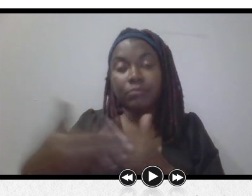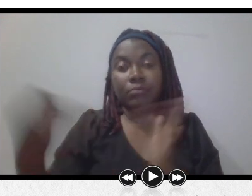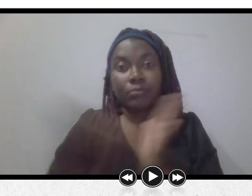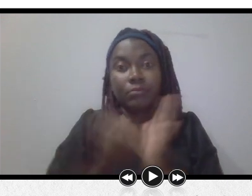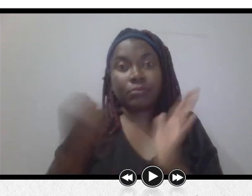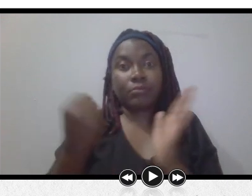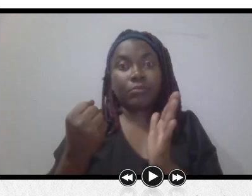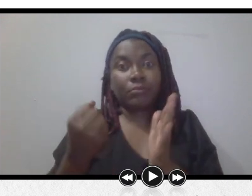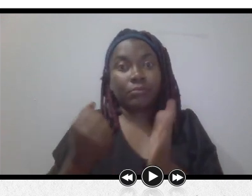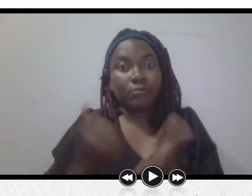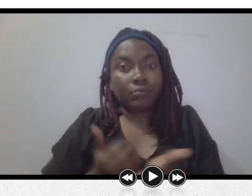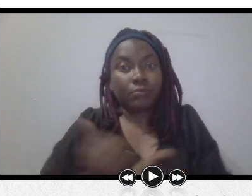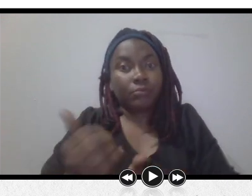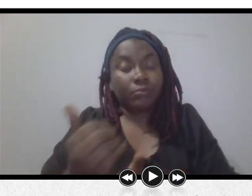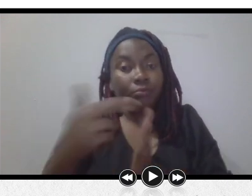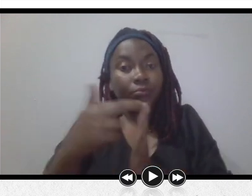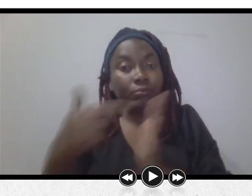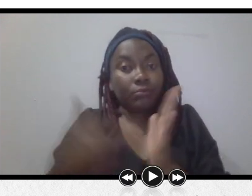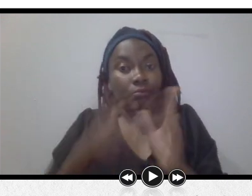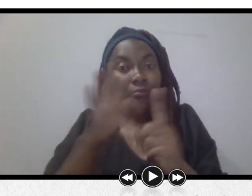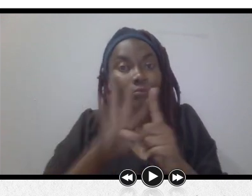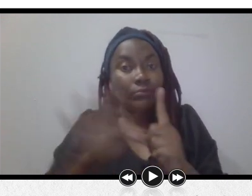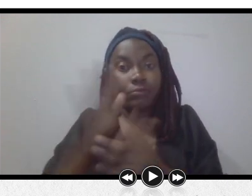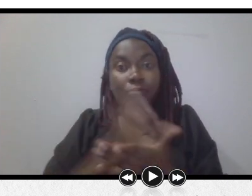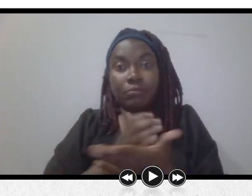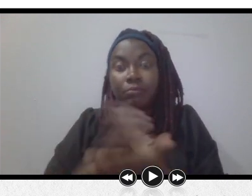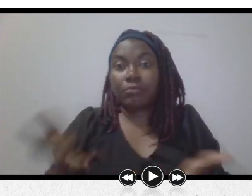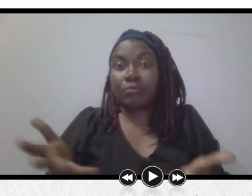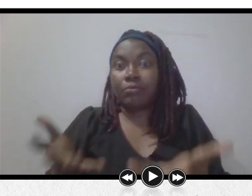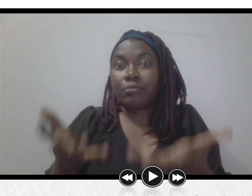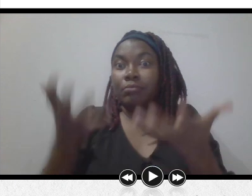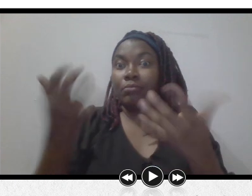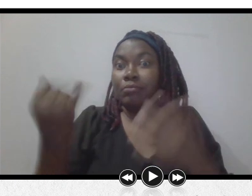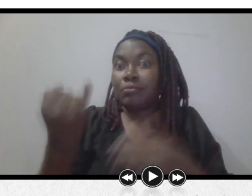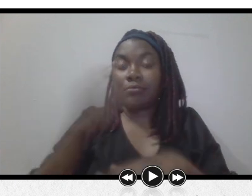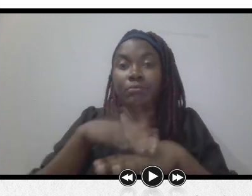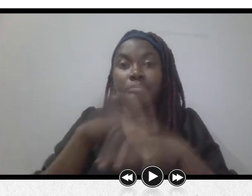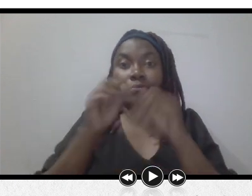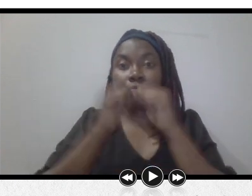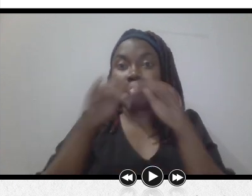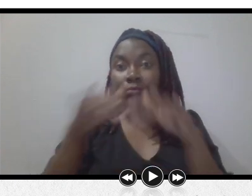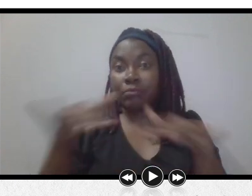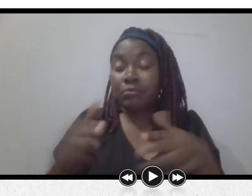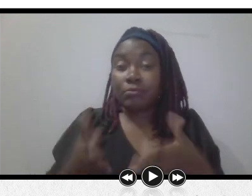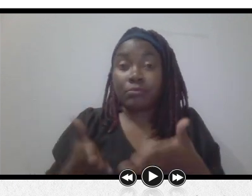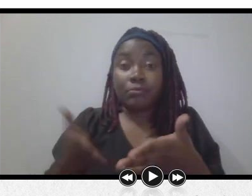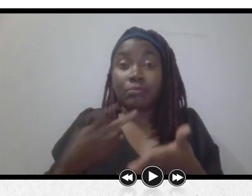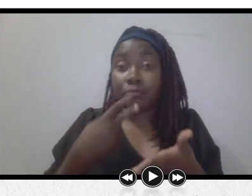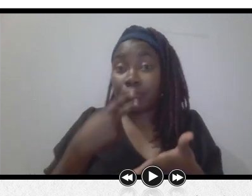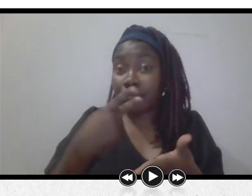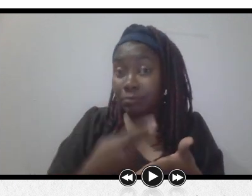de detalhamento, a regulação do setor de saneamento começou a ganhar relevância e maior difusão. Isso para